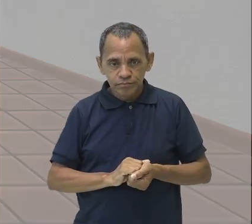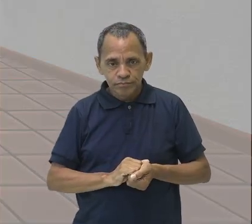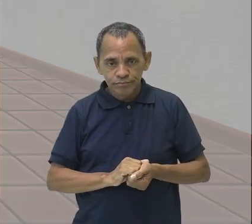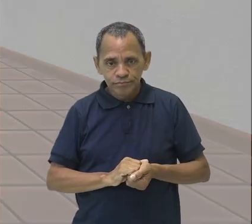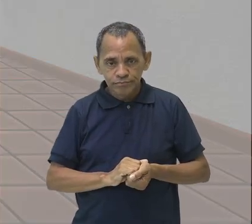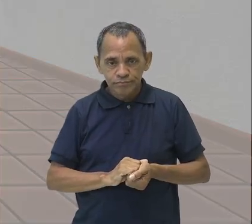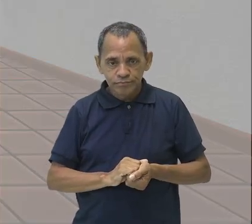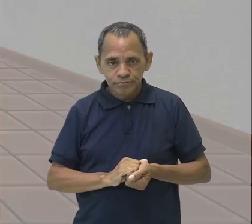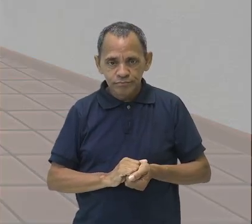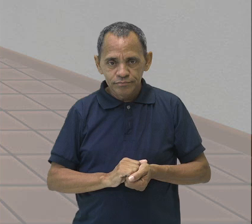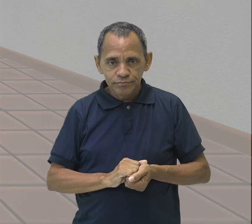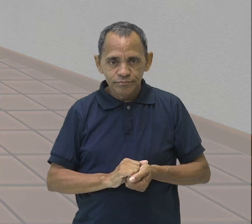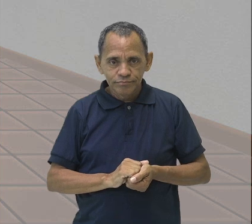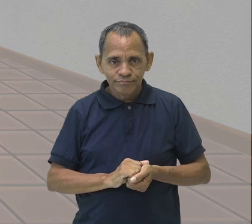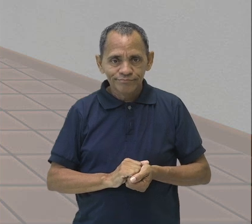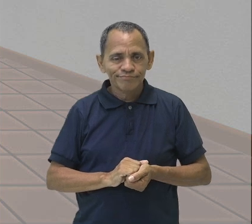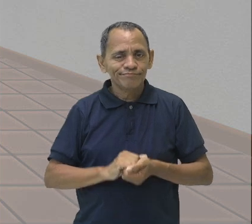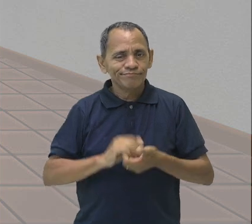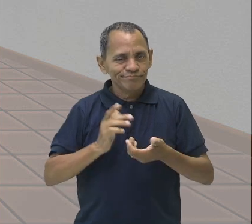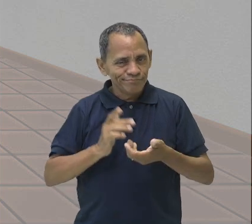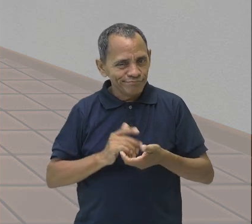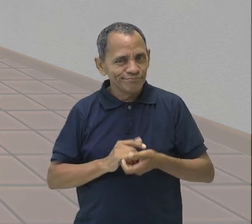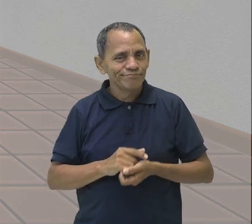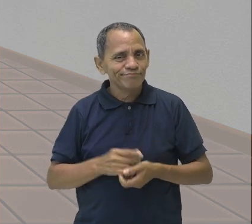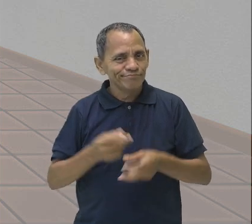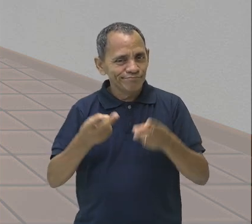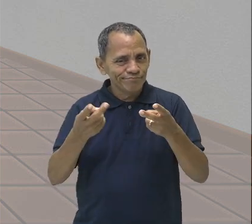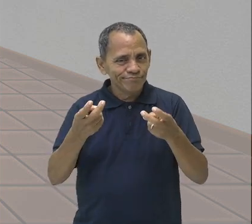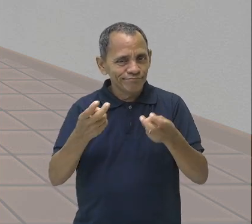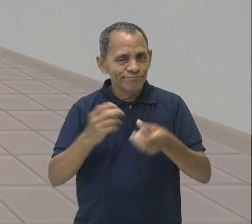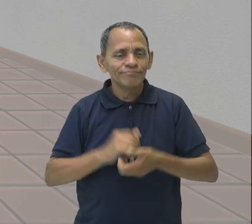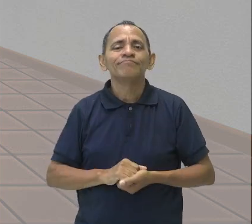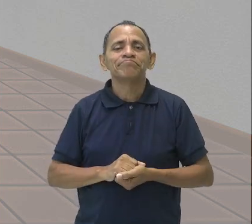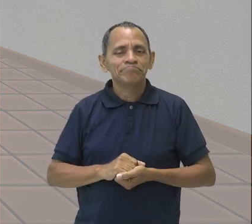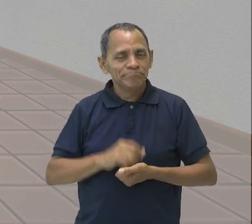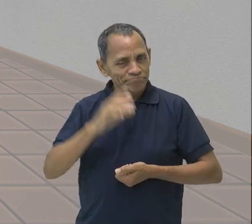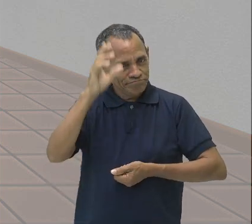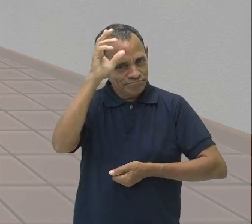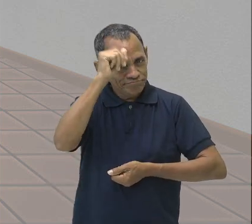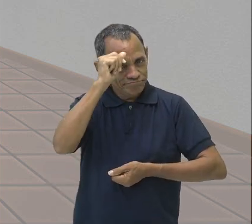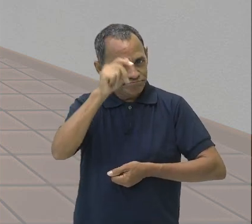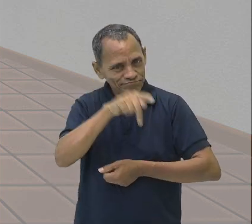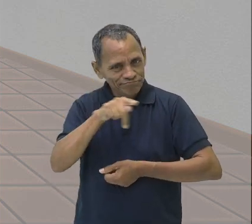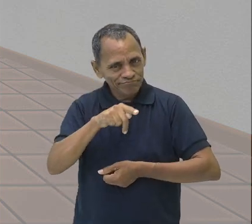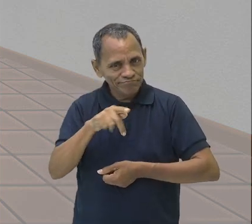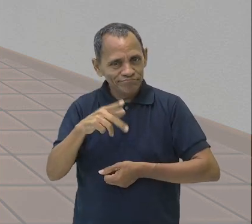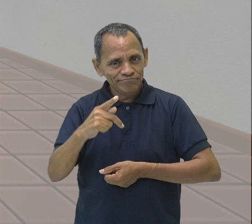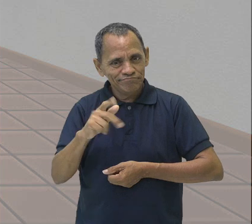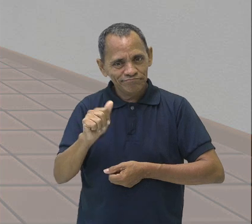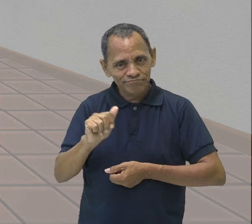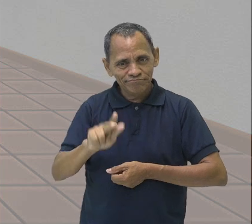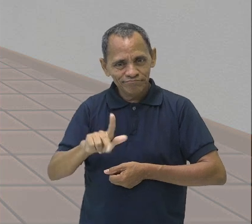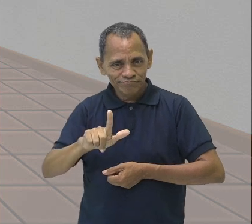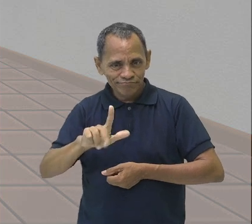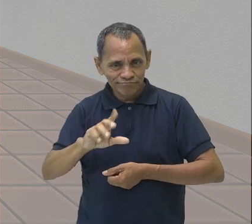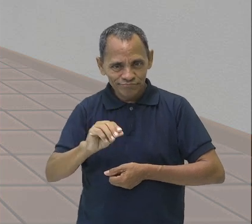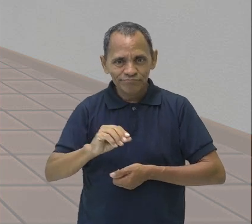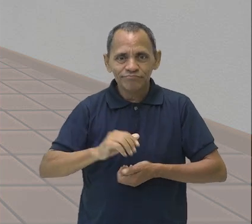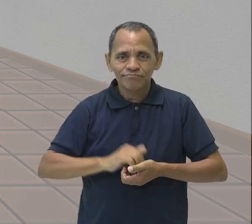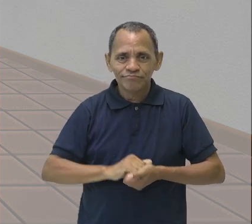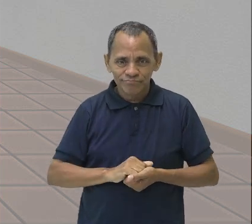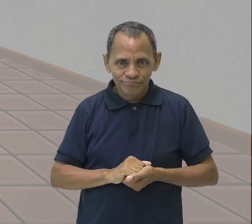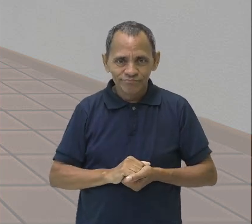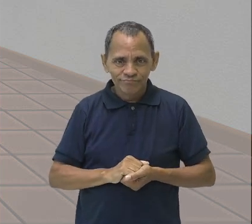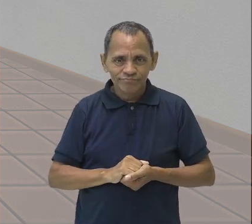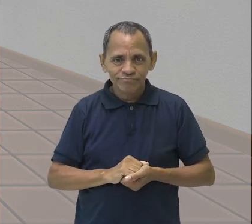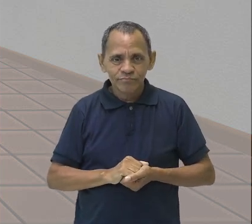Olha só, hein? Bom aprendizado aí do Paulo Ricardo, hein? Então fica esse aprendizado aí, já nesse começo aí, o